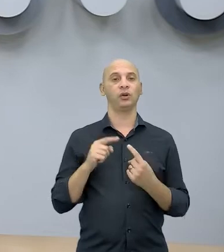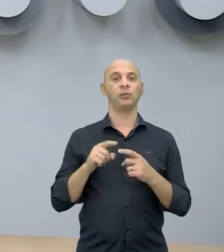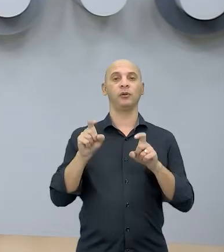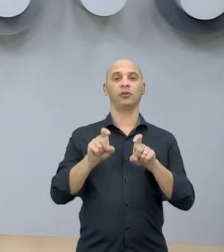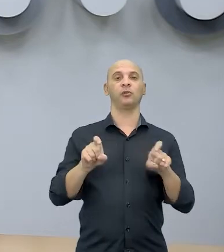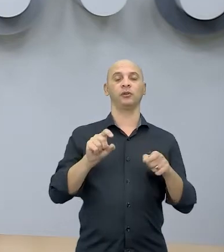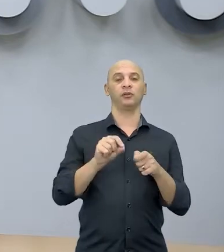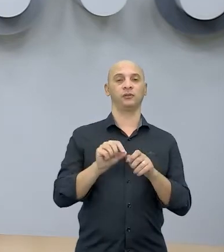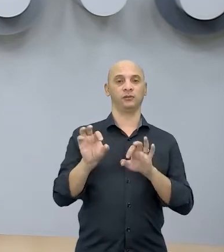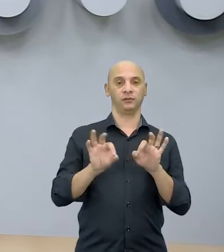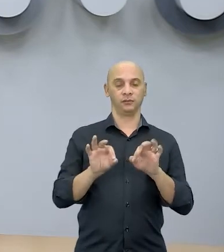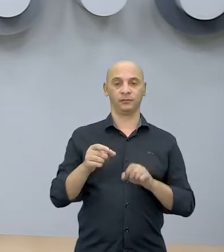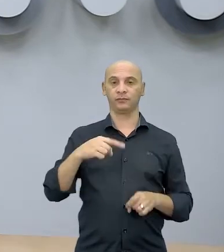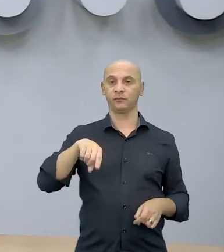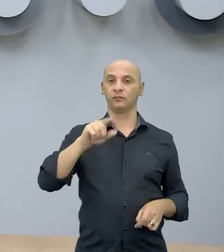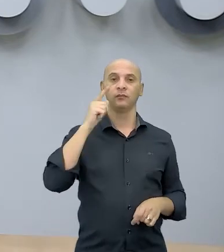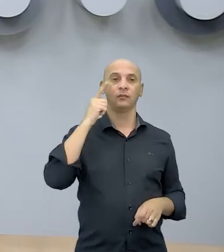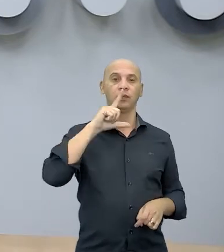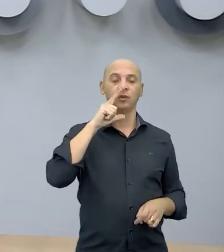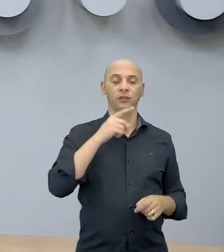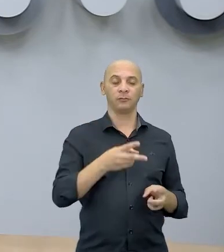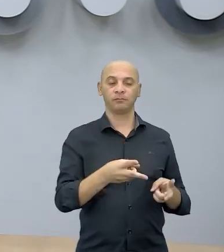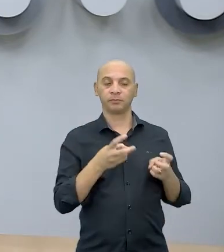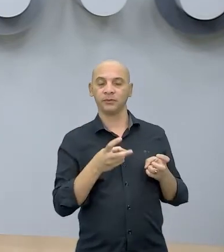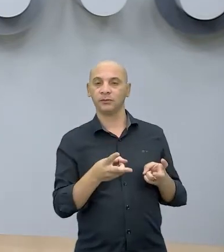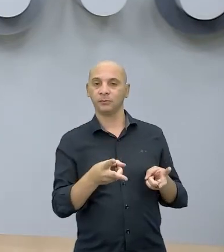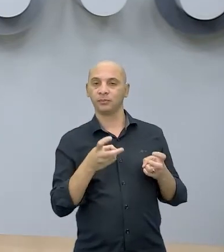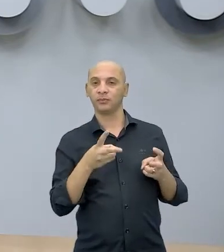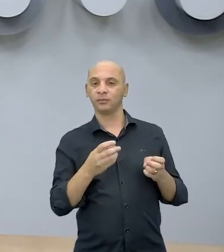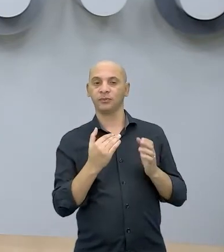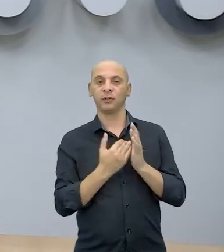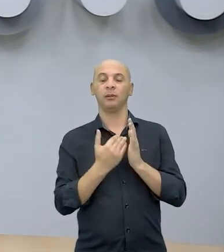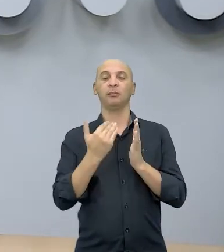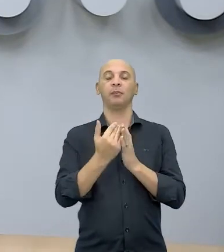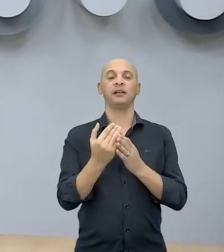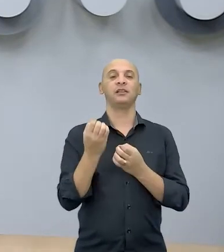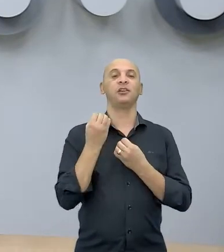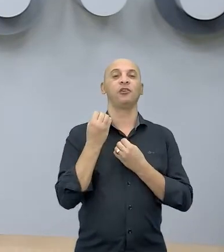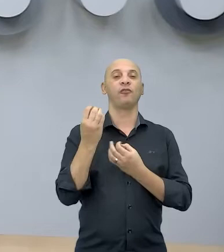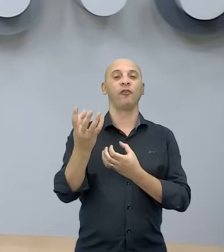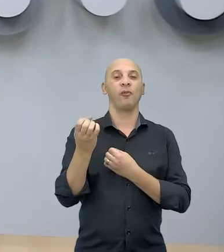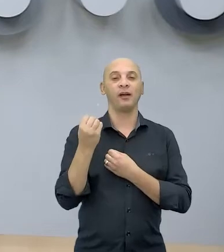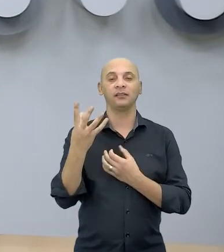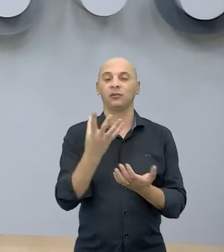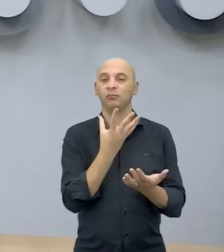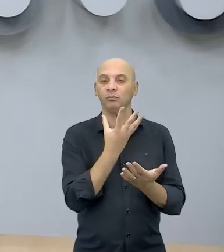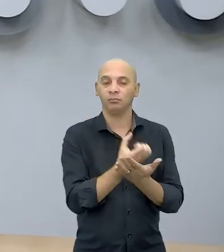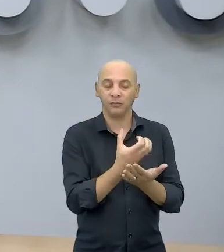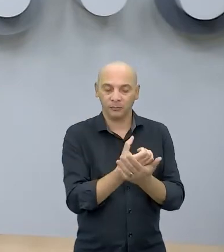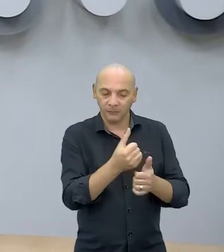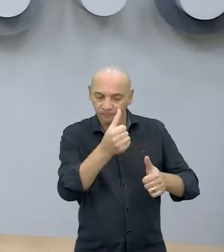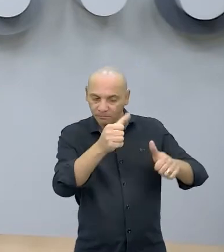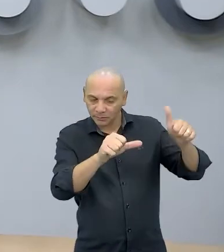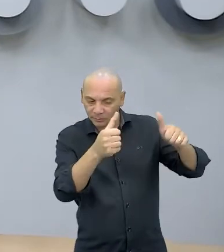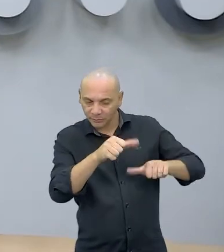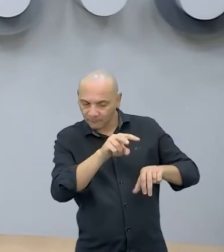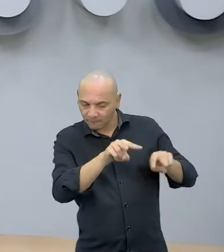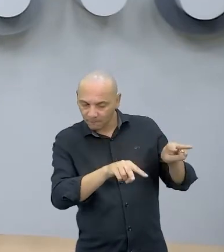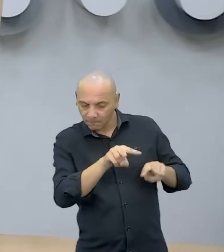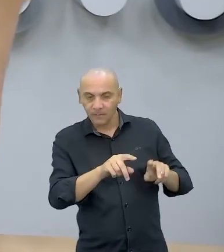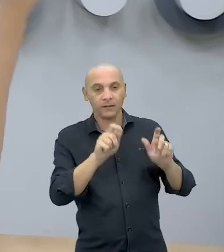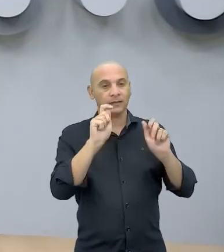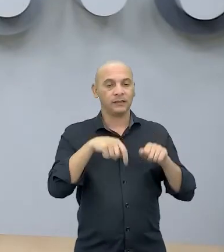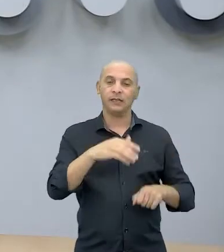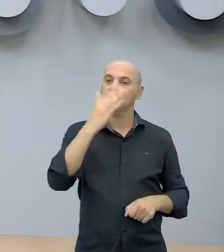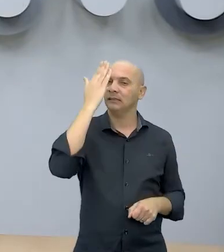ou no celular. A gente consegue extrair cada vez mais dados e analisar cada vez mais esses dados,